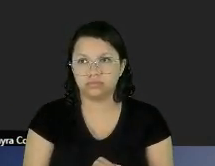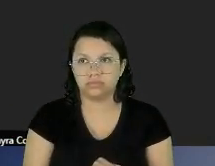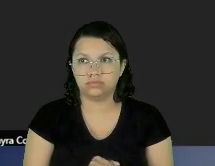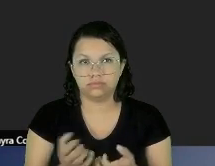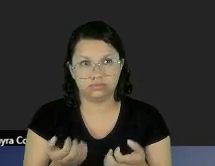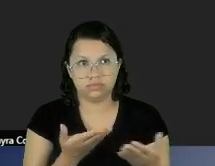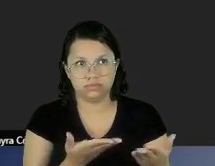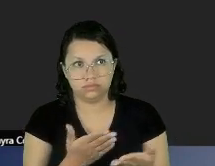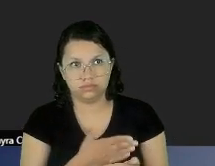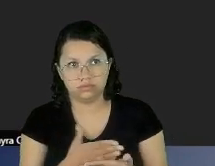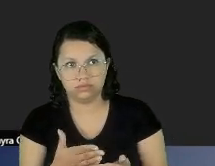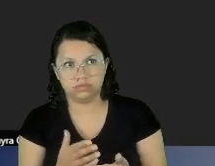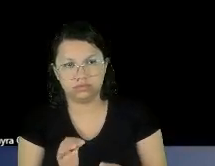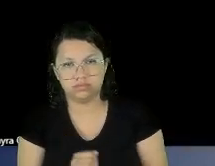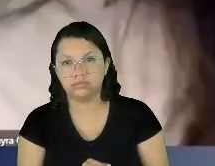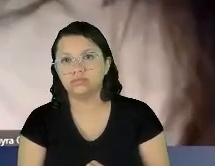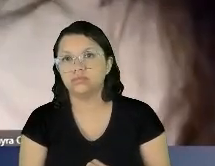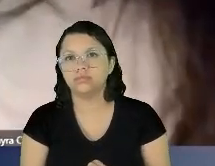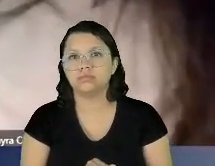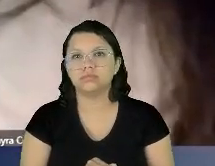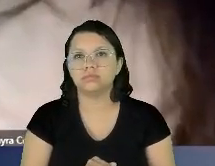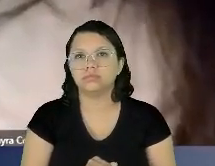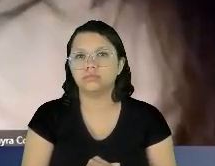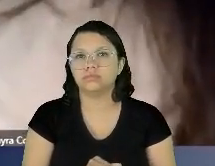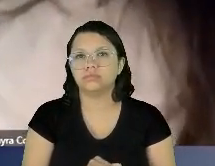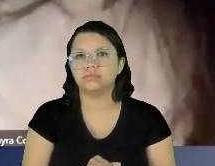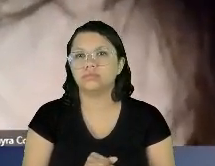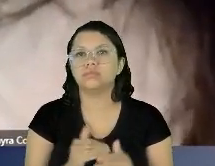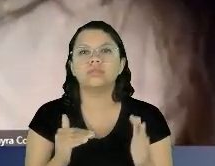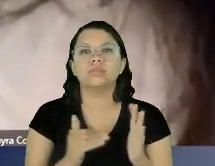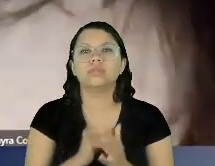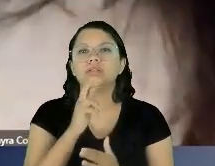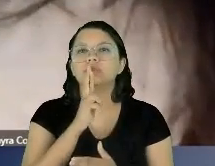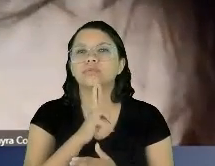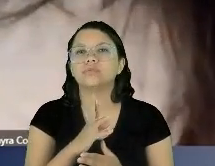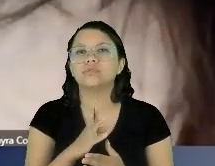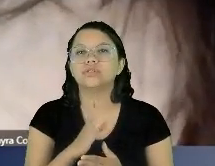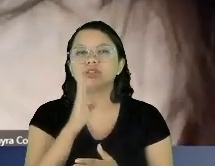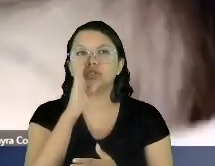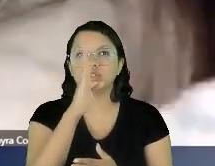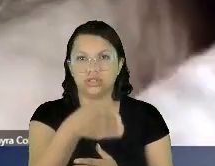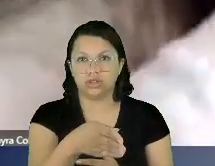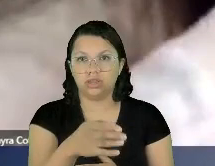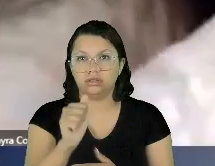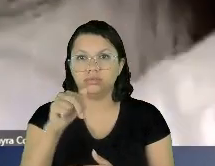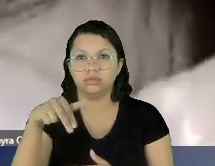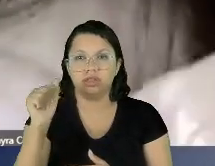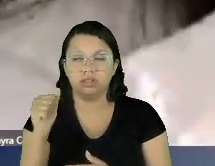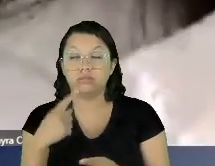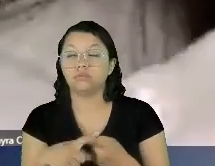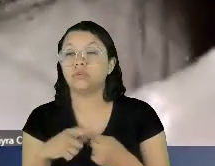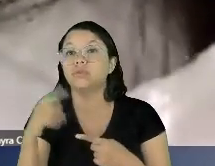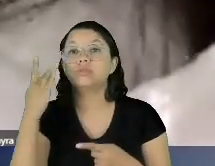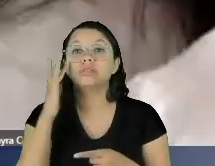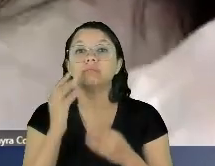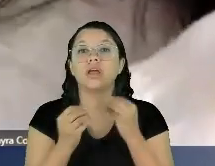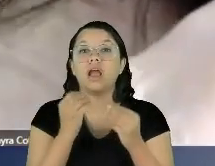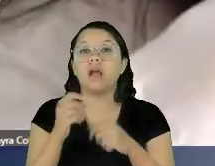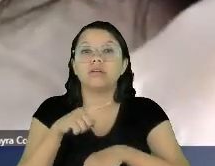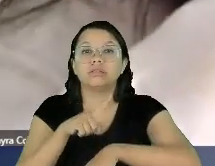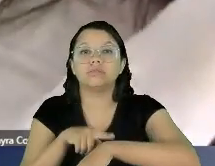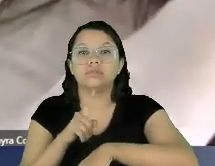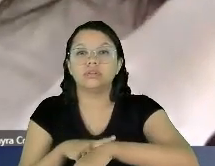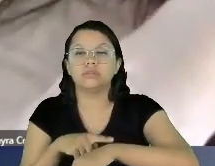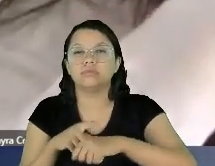Podem começar, se a doutora Renata quiser começar. Eu até respondi aqui no chat diretamente para a Ana, que